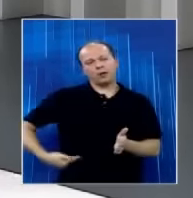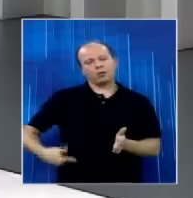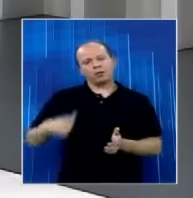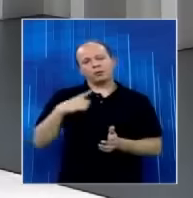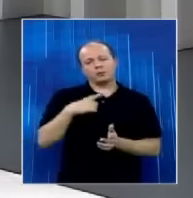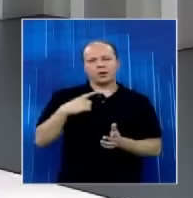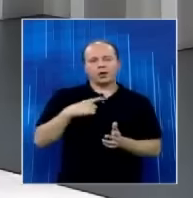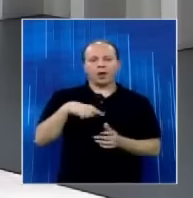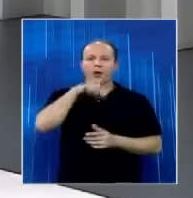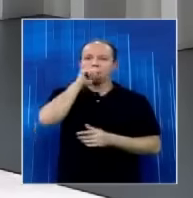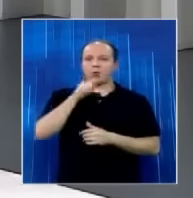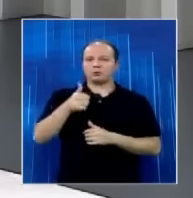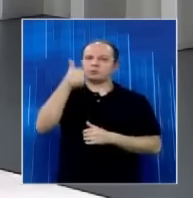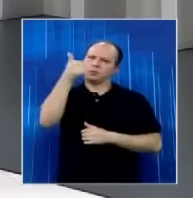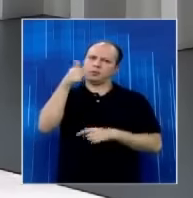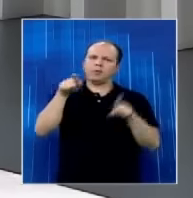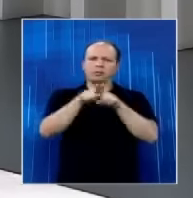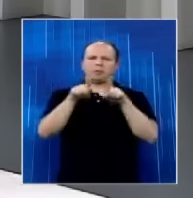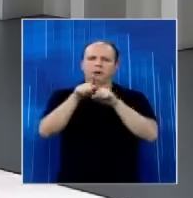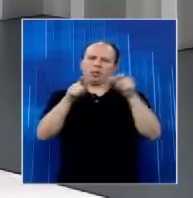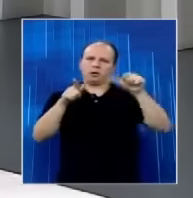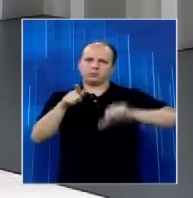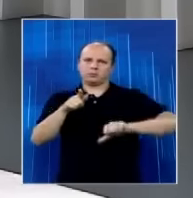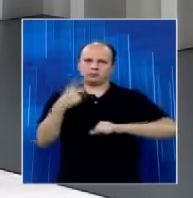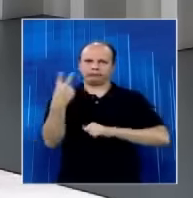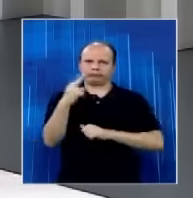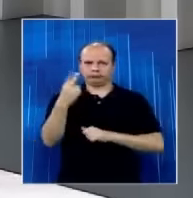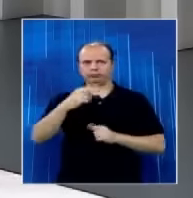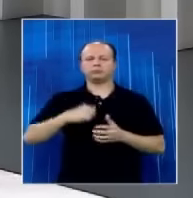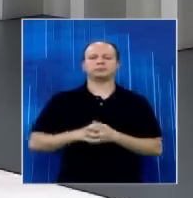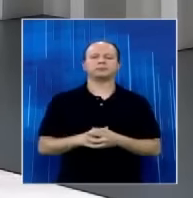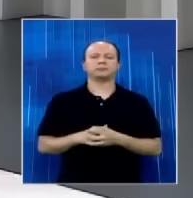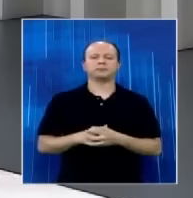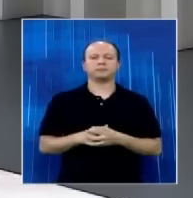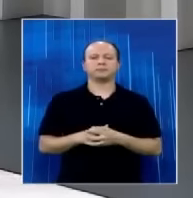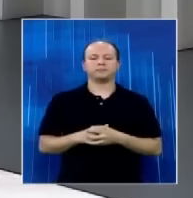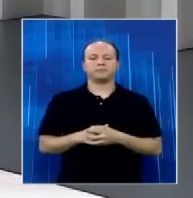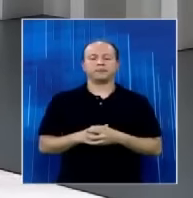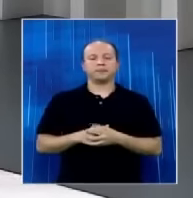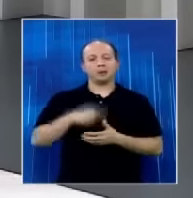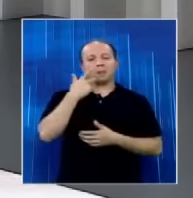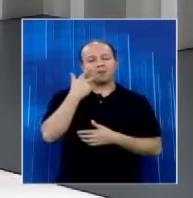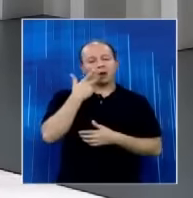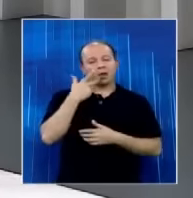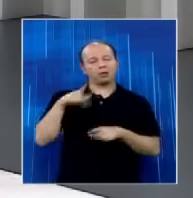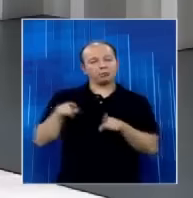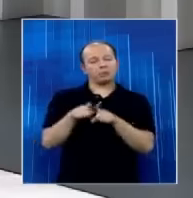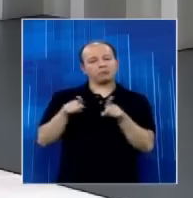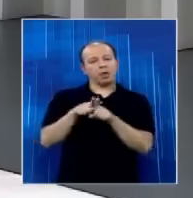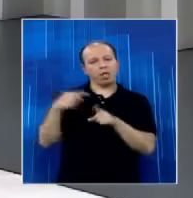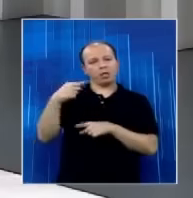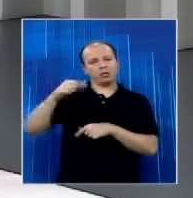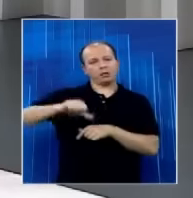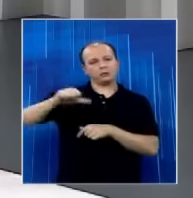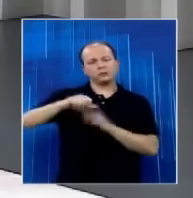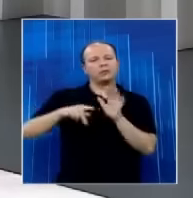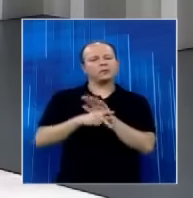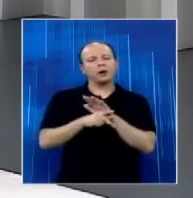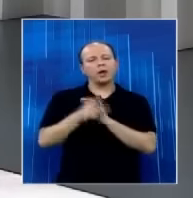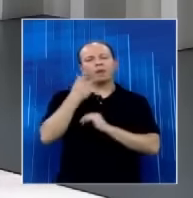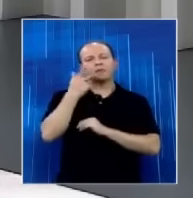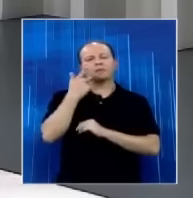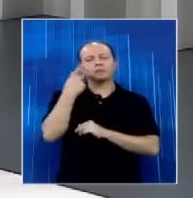só tweets positivos, mas também tweets negativos. Para falar em aspecto negativo, talvez a gente possa mencionar